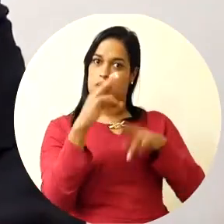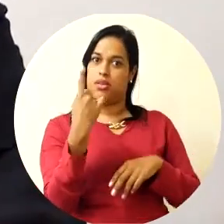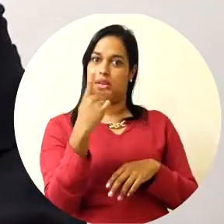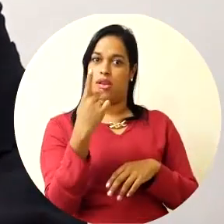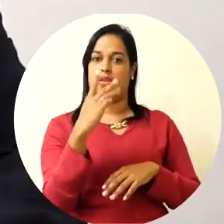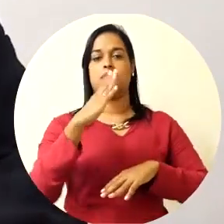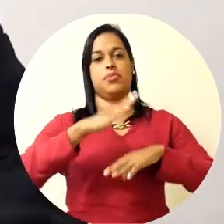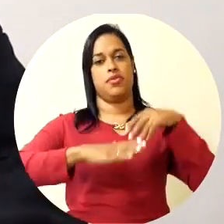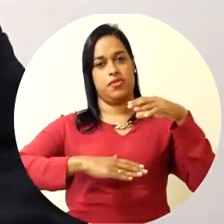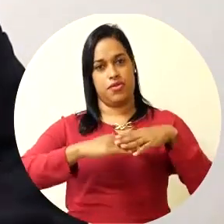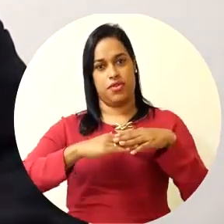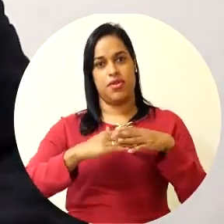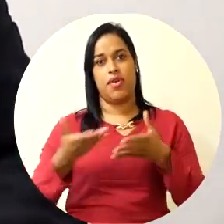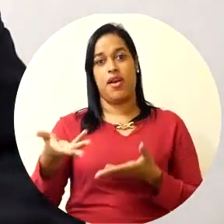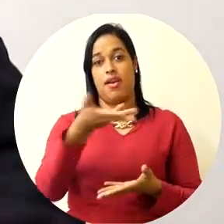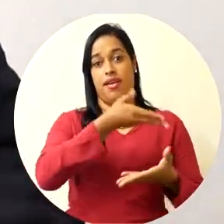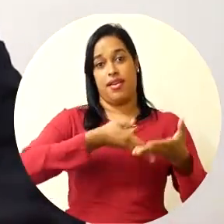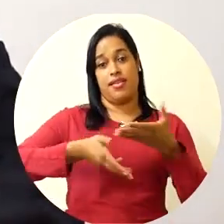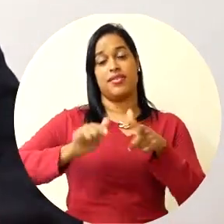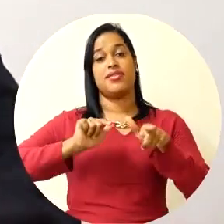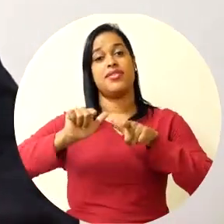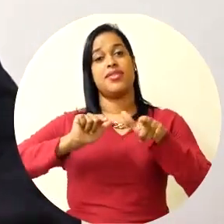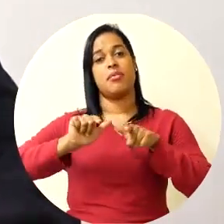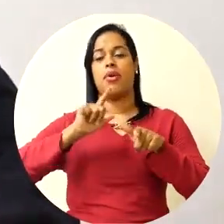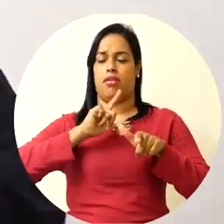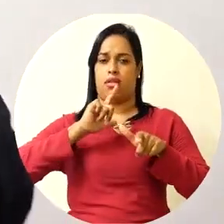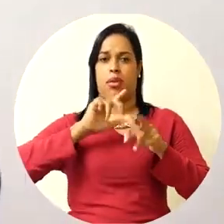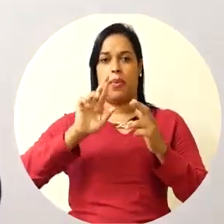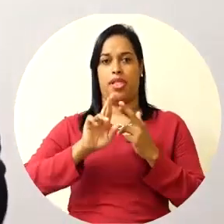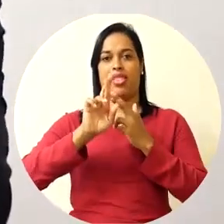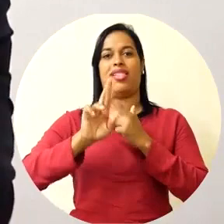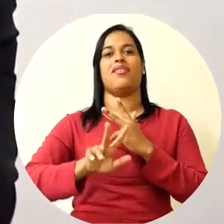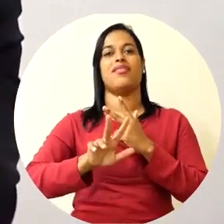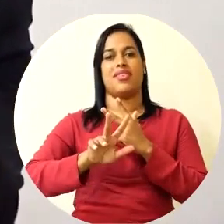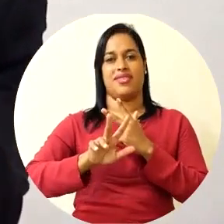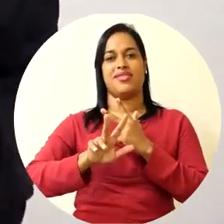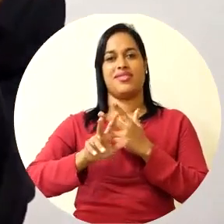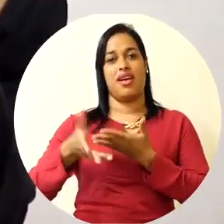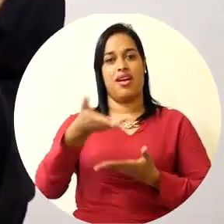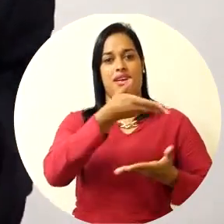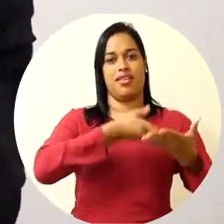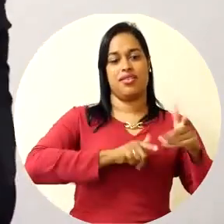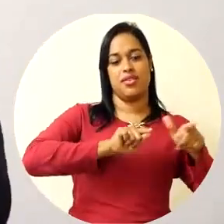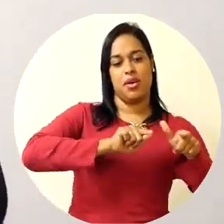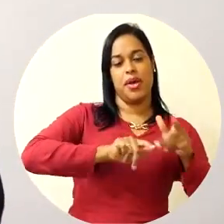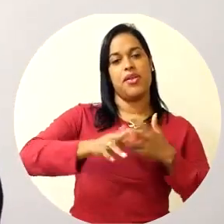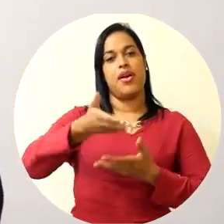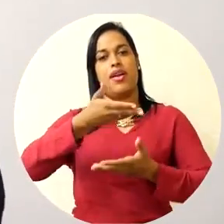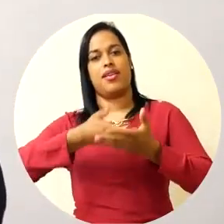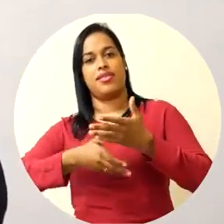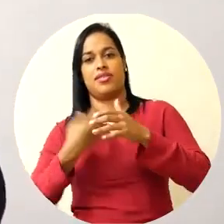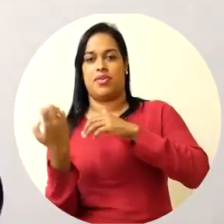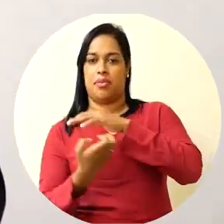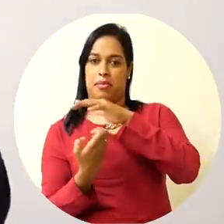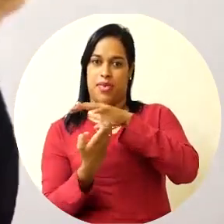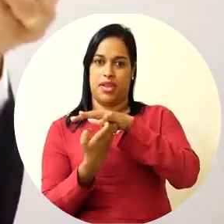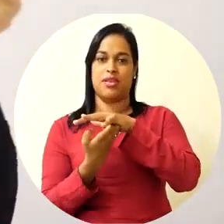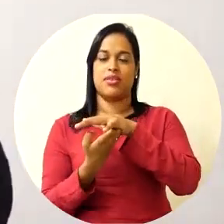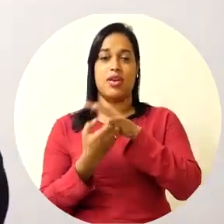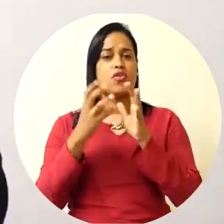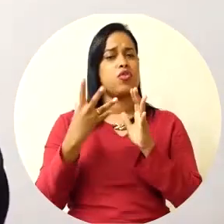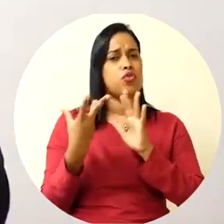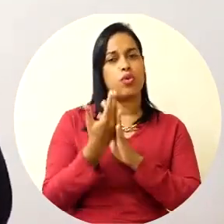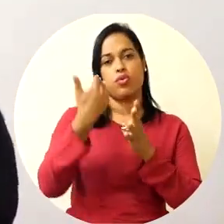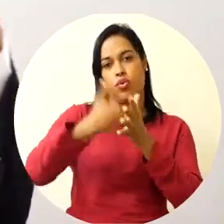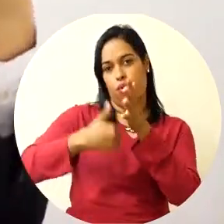obediência a este empregador. Relação de emprego. Existe uma diferença agora em relação de emprego e relação de trabalho. Relação de trabalho é